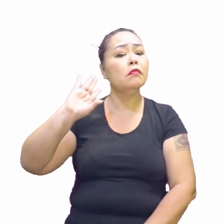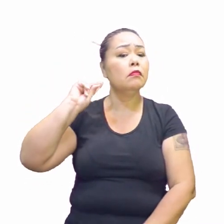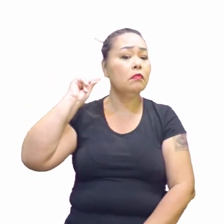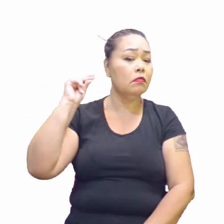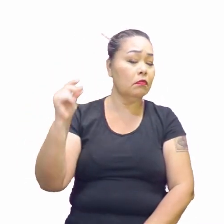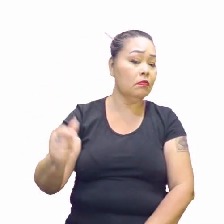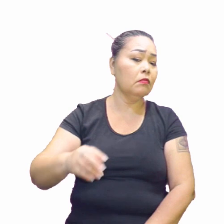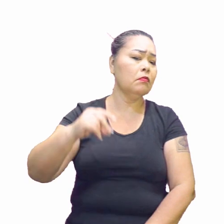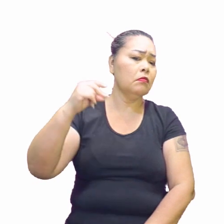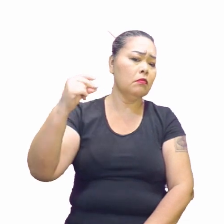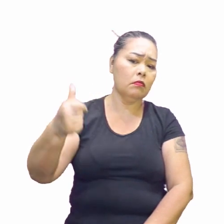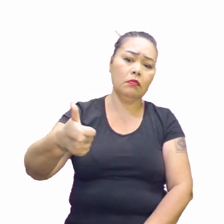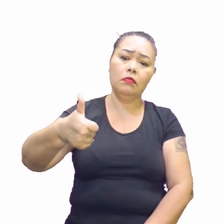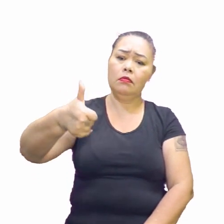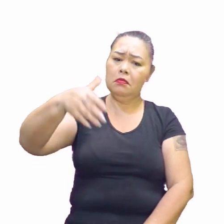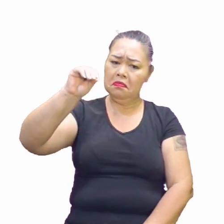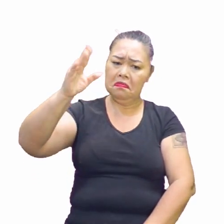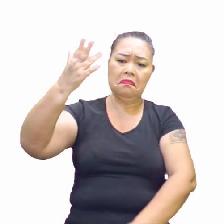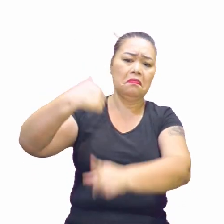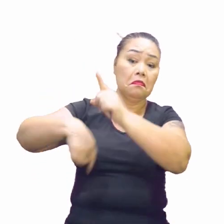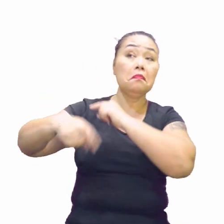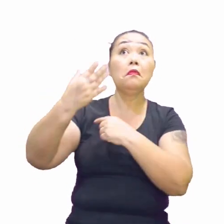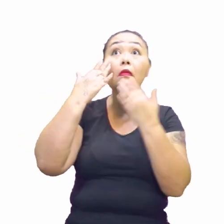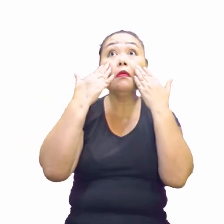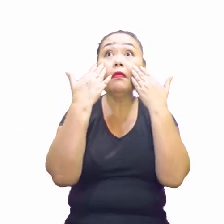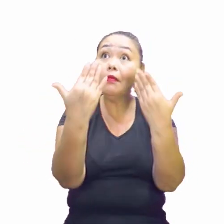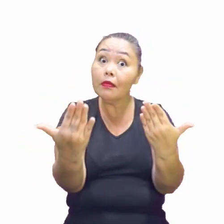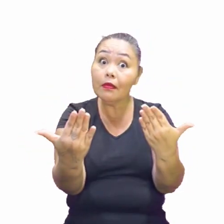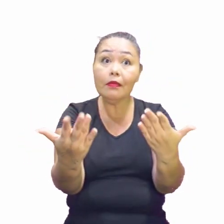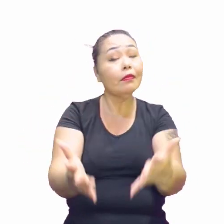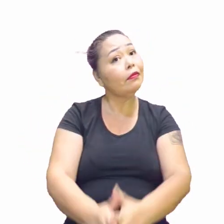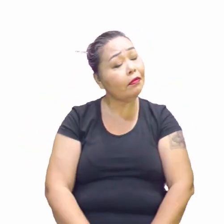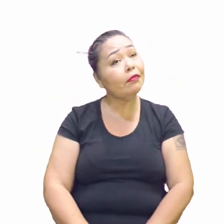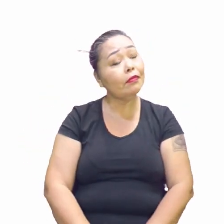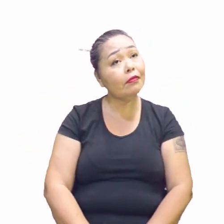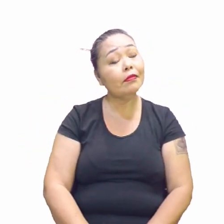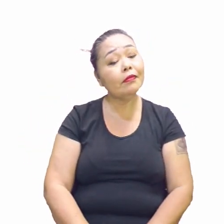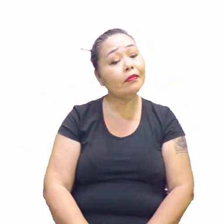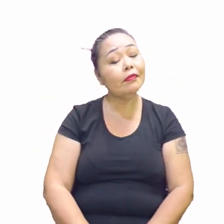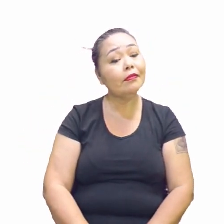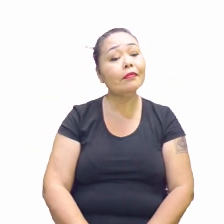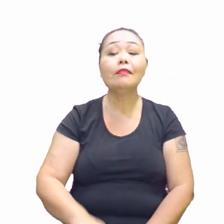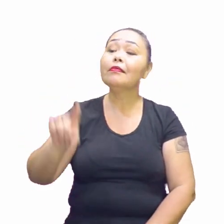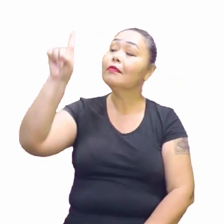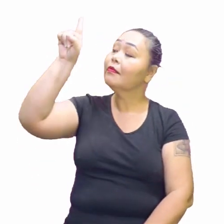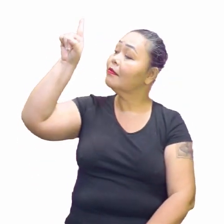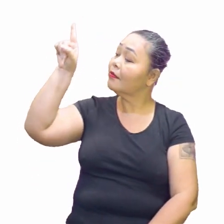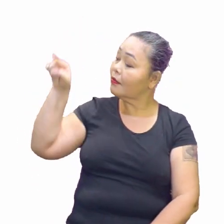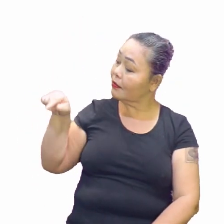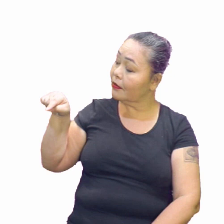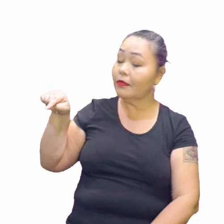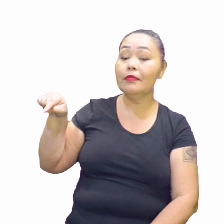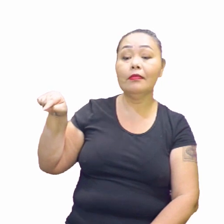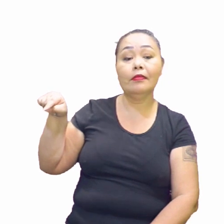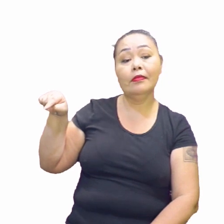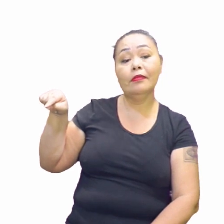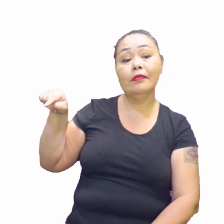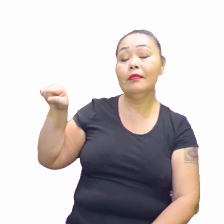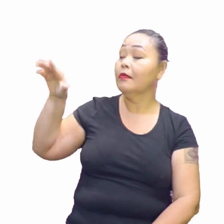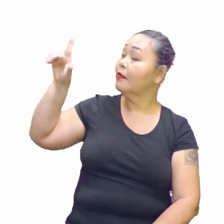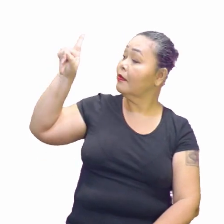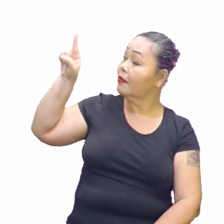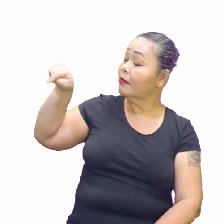já faz mais de 10 anos que eu vi. Então, qual é a alternativa,